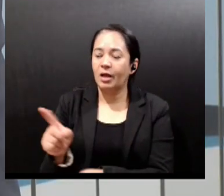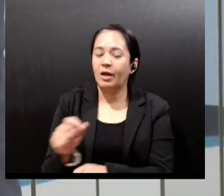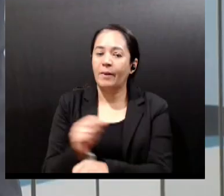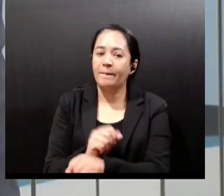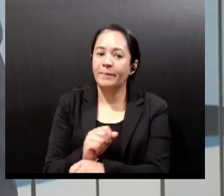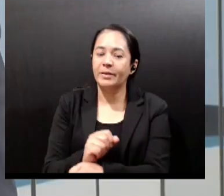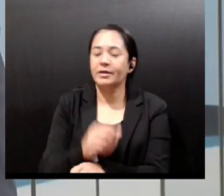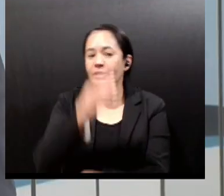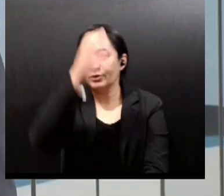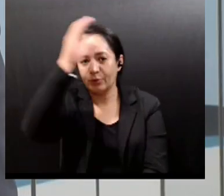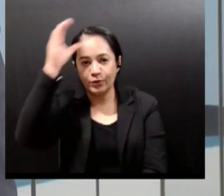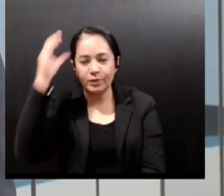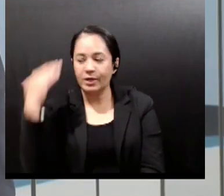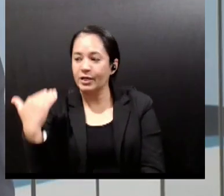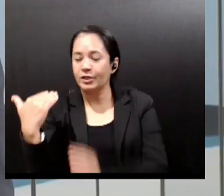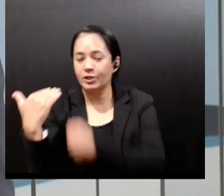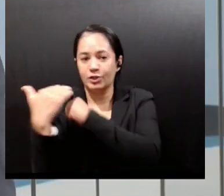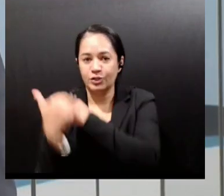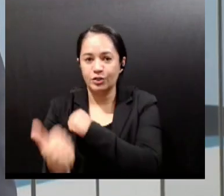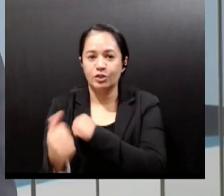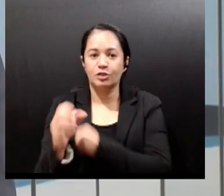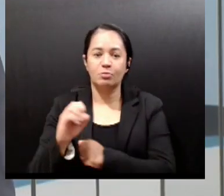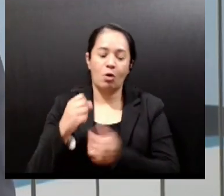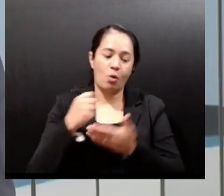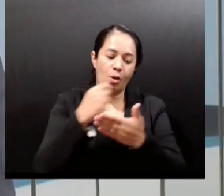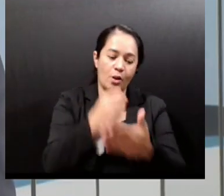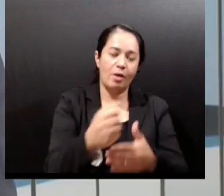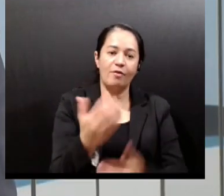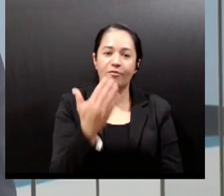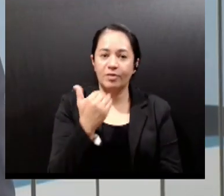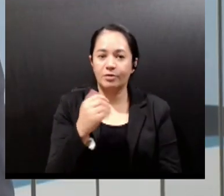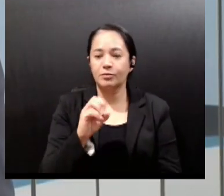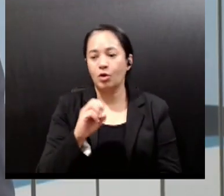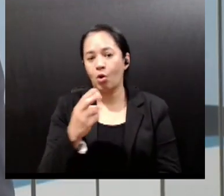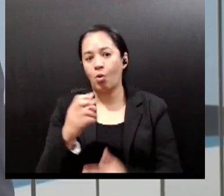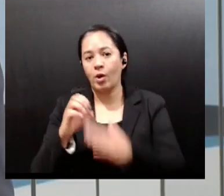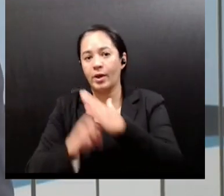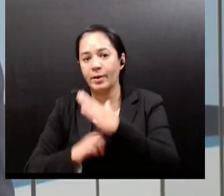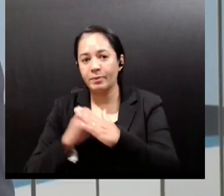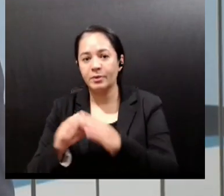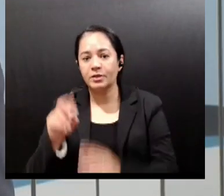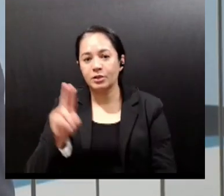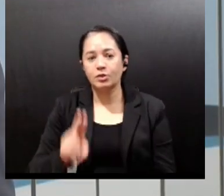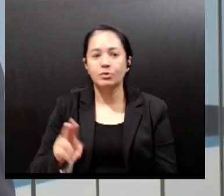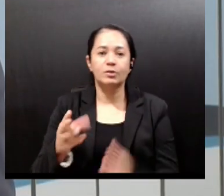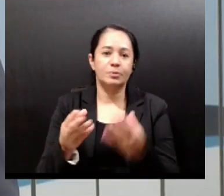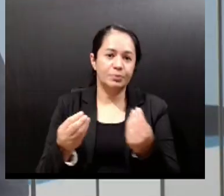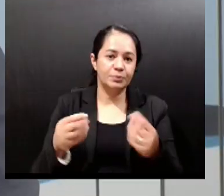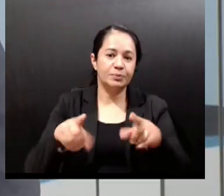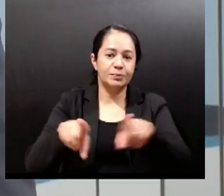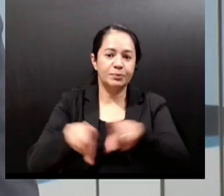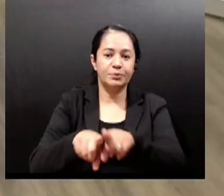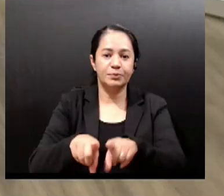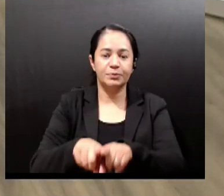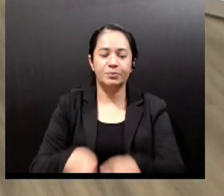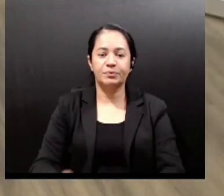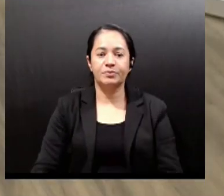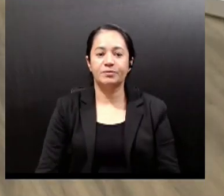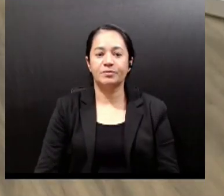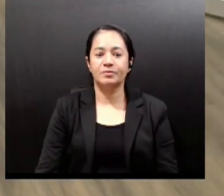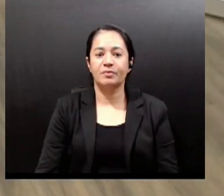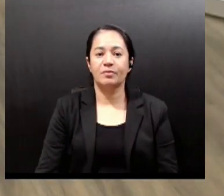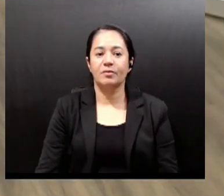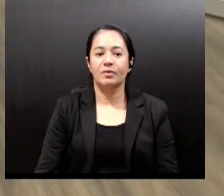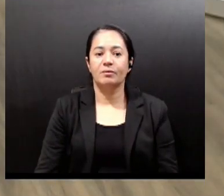aguardando a entrega de um alimento, ou nas empresas que utilizam muito a motocicleta. A pesquisa identificou as